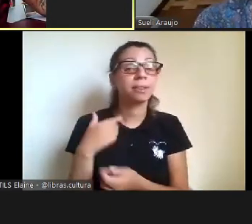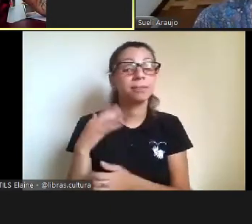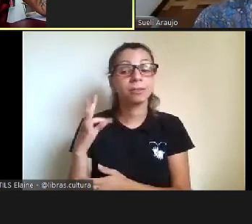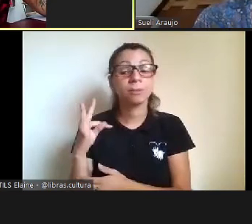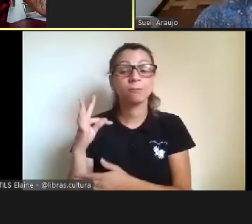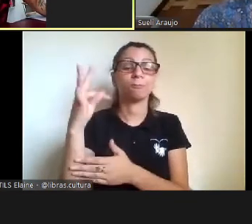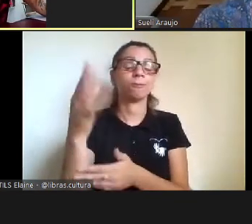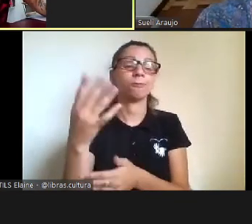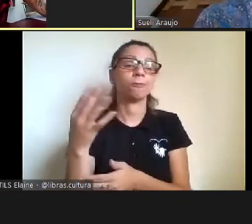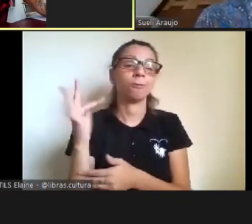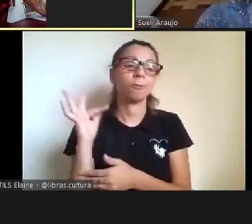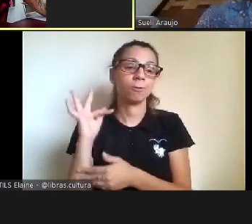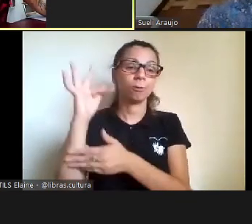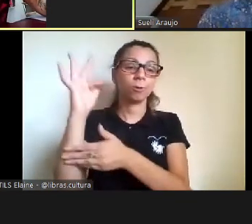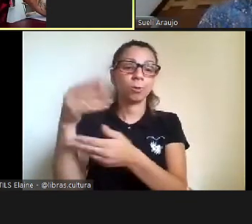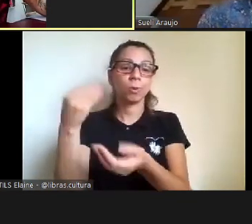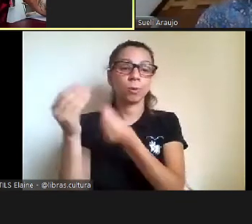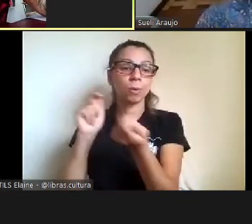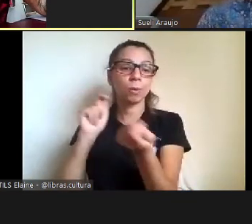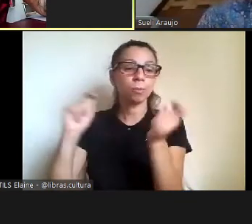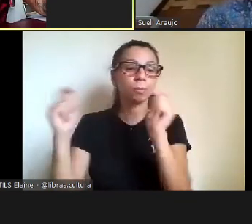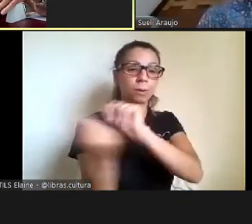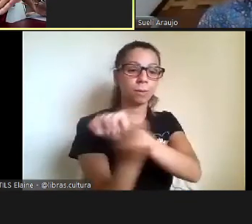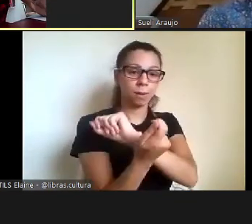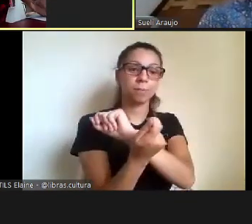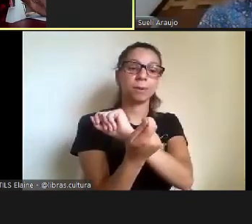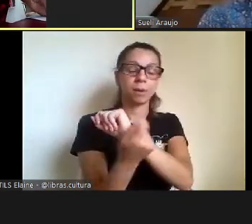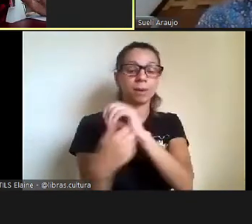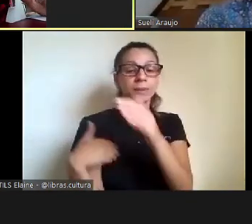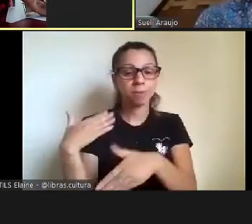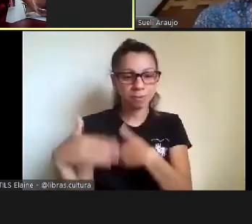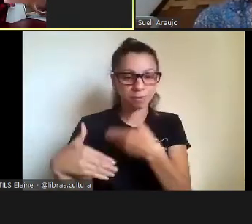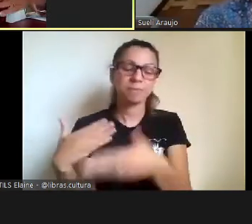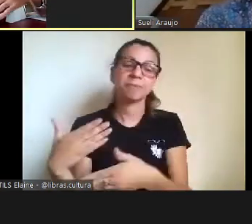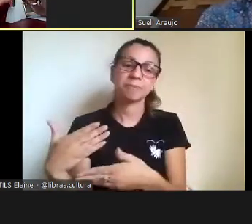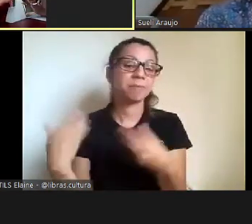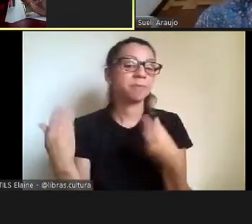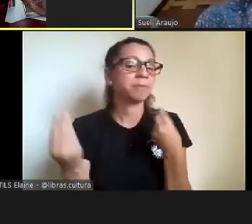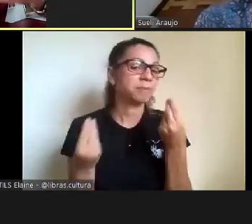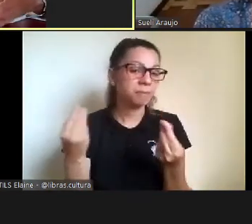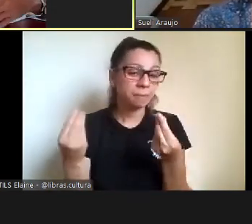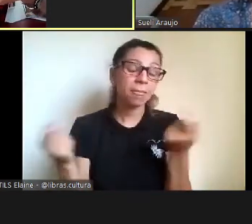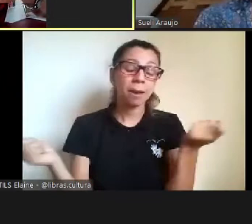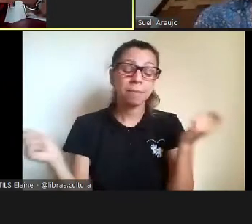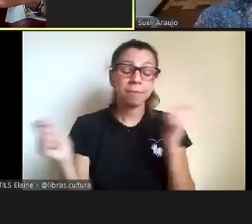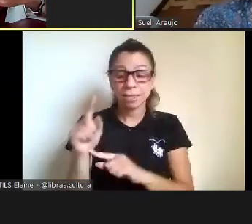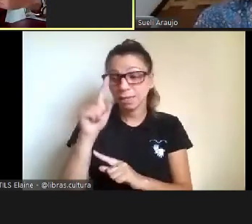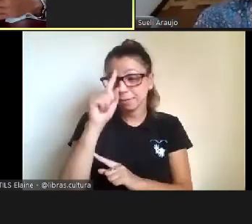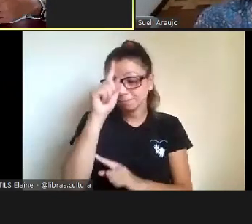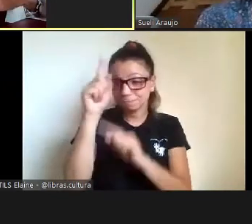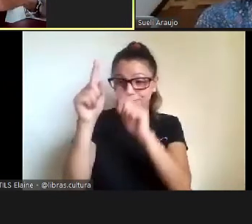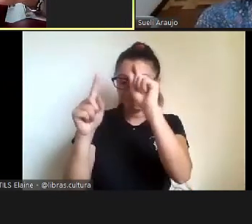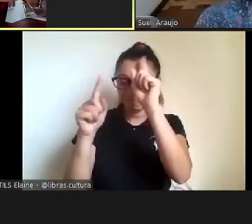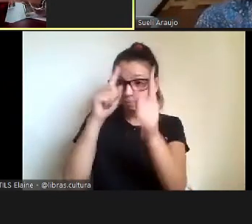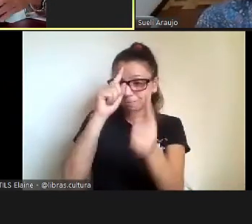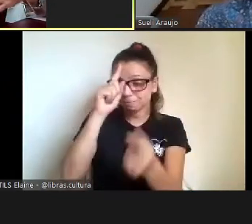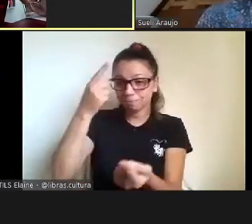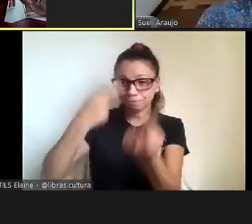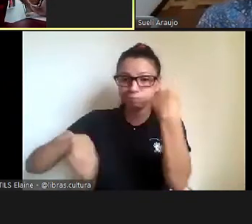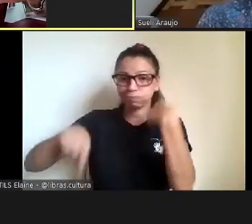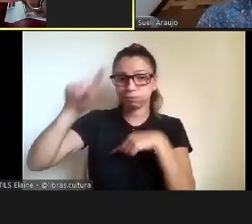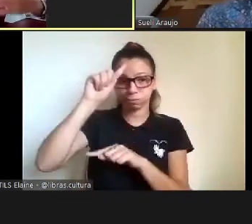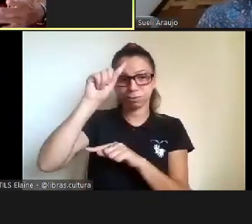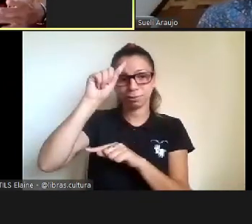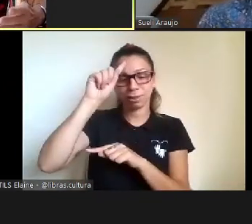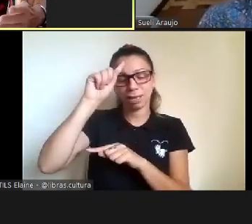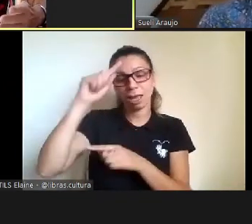nesse processo, né? Porque é um reinventar-se, né? É uma obrigação de